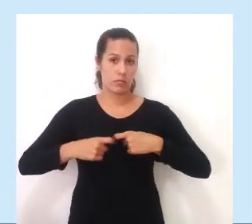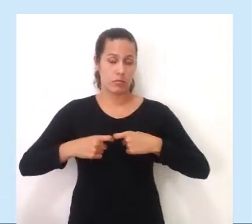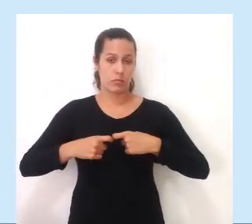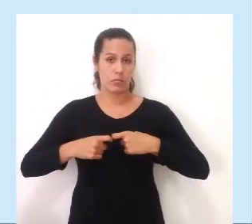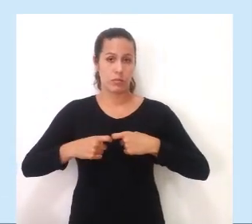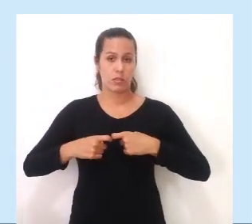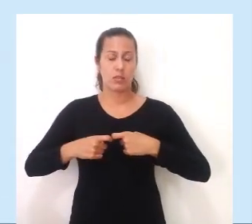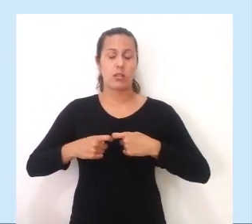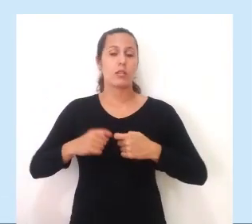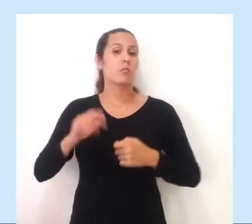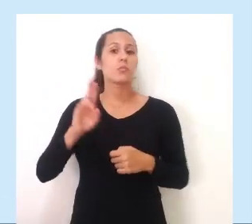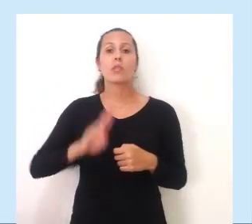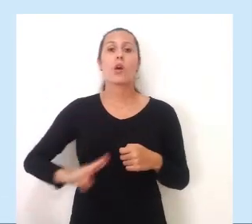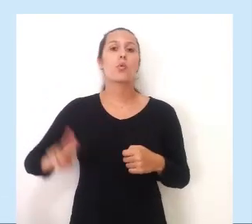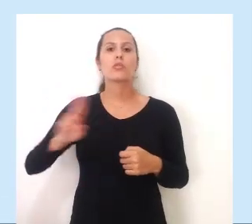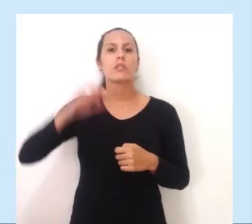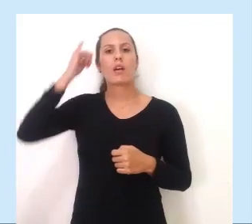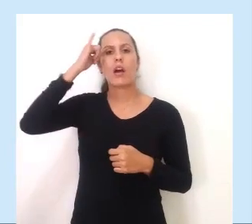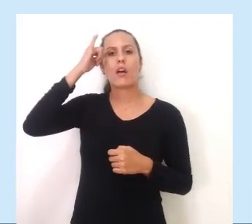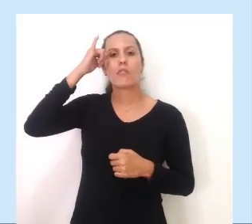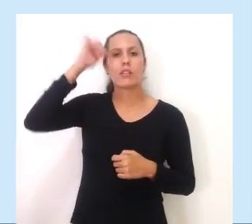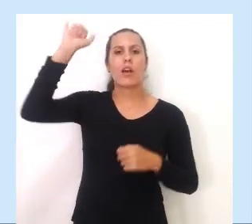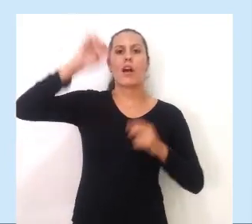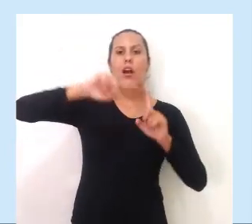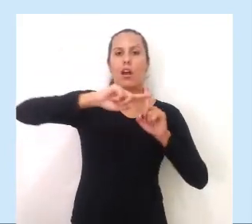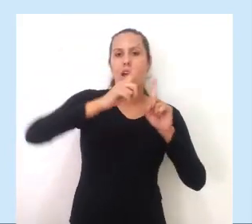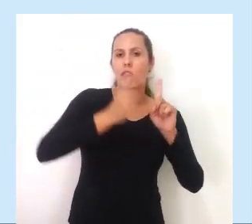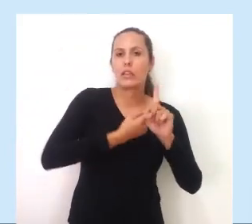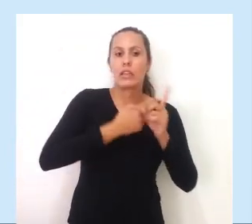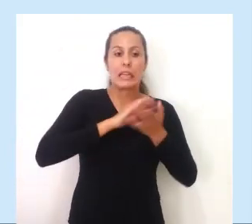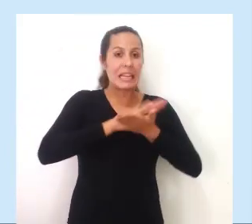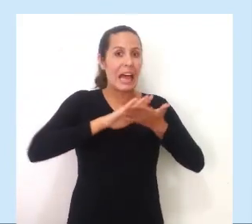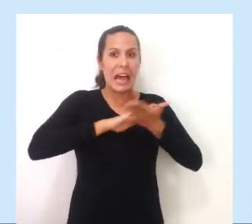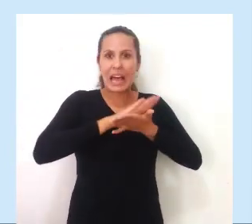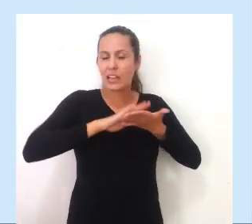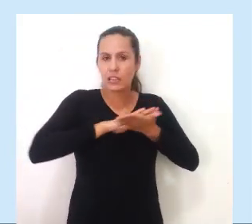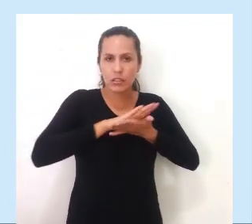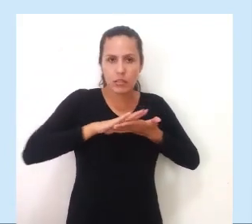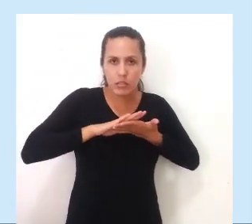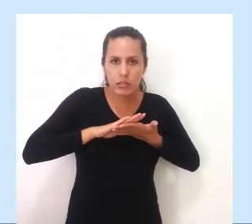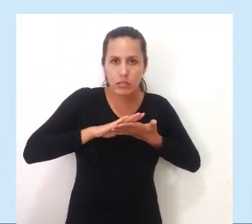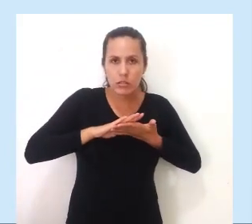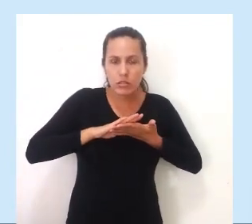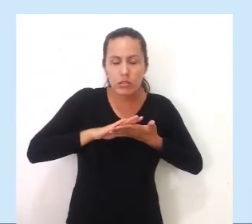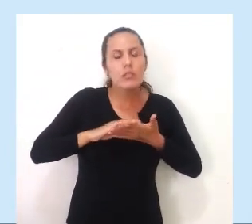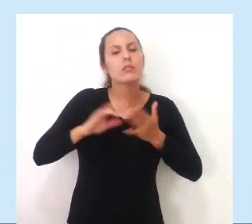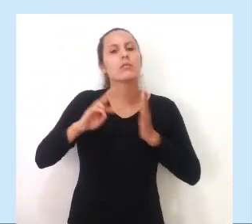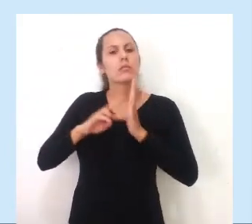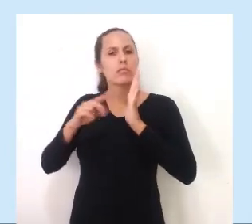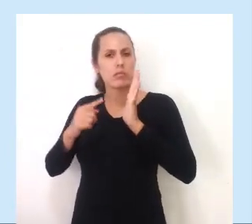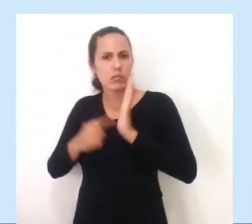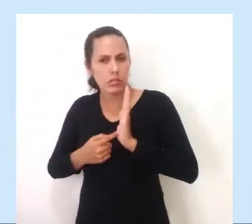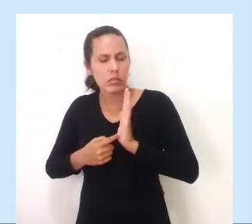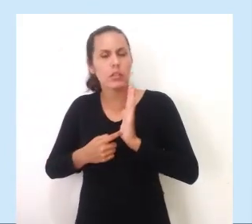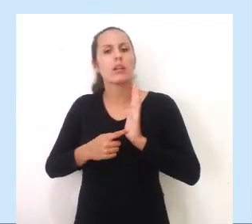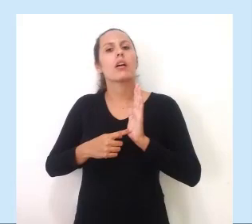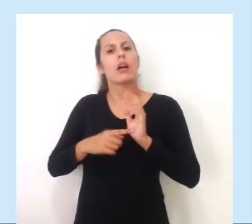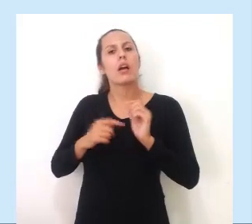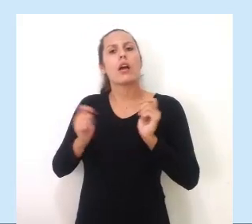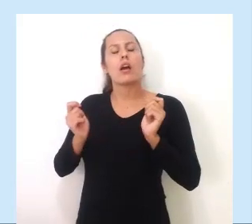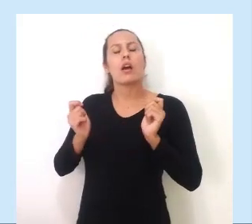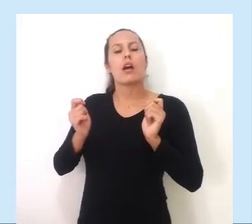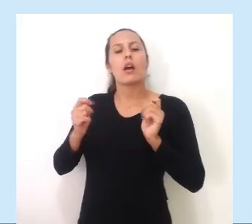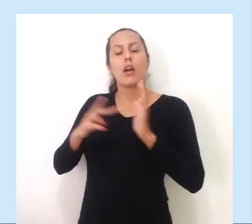sexo sem métodos contraceptivos, sem a utilização de métodos contraceptivos,